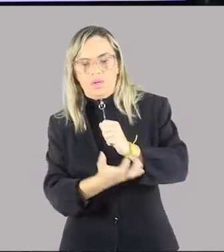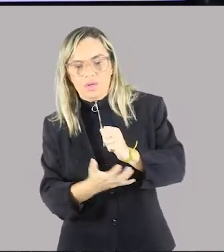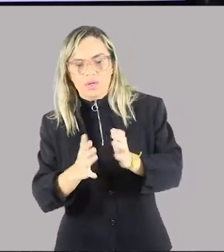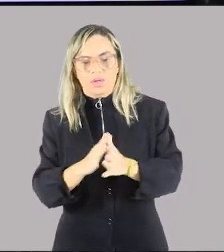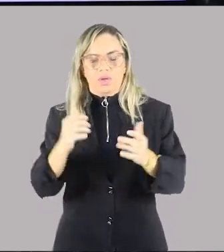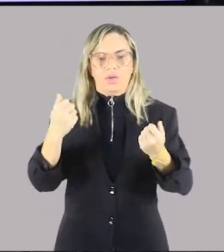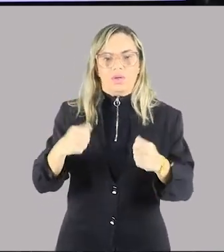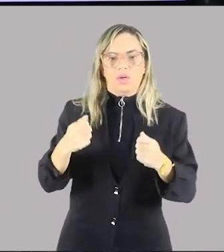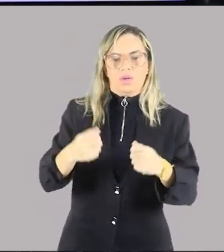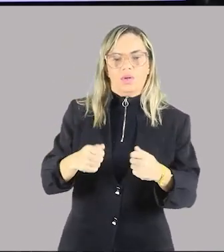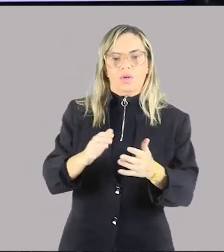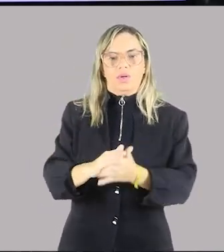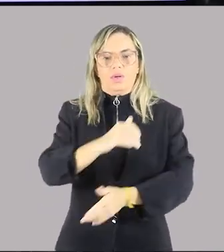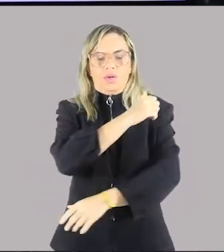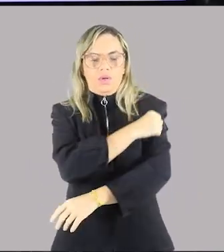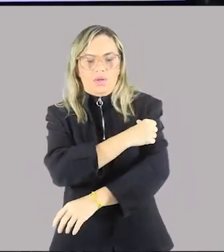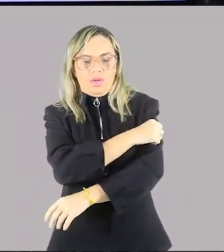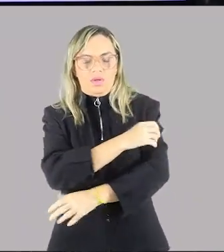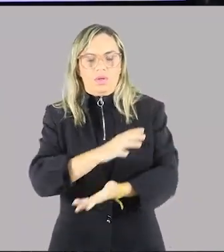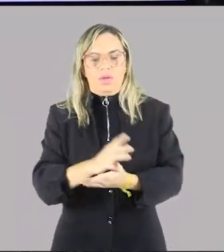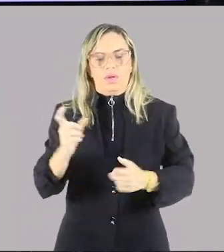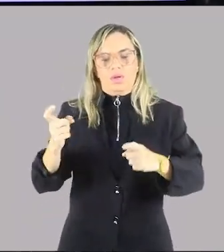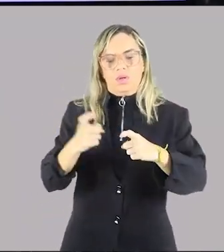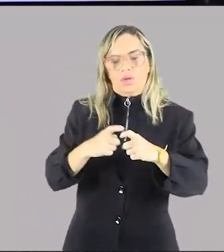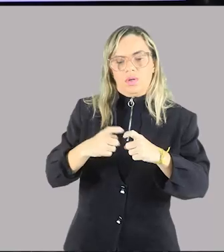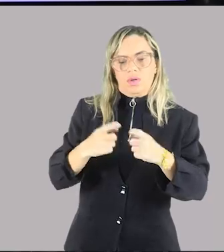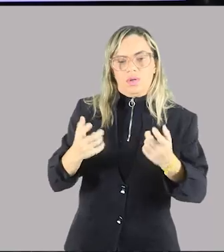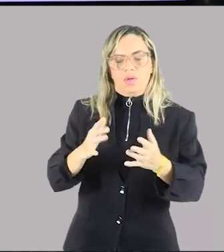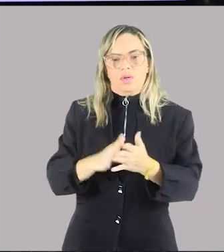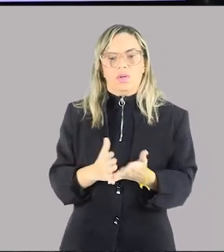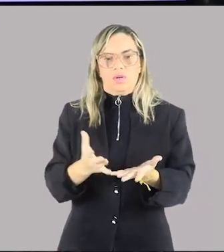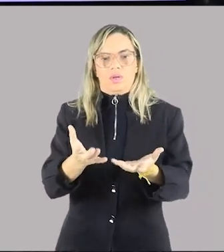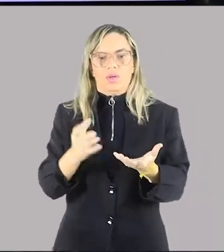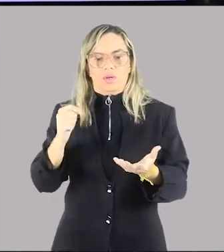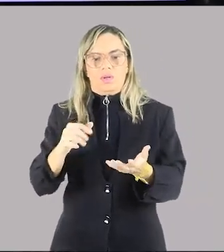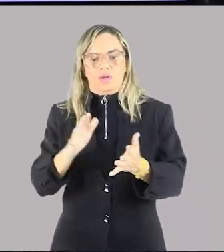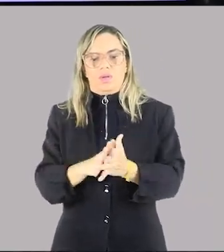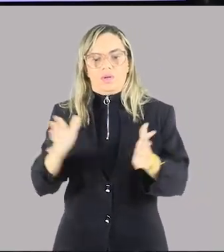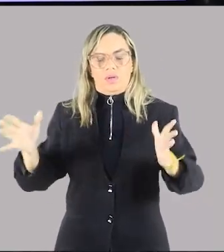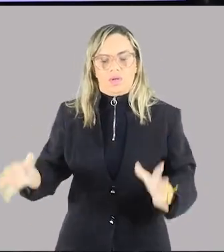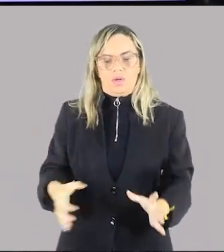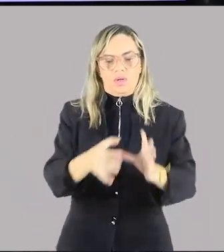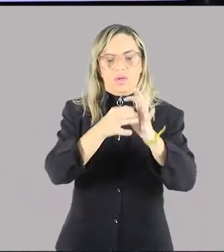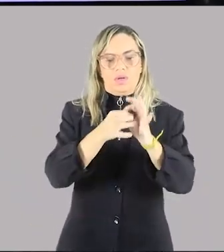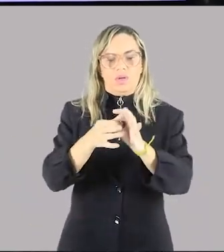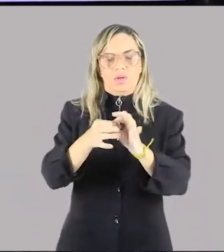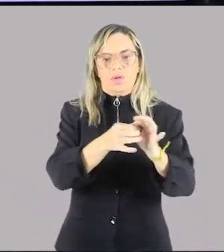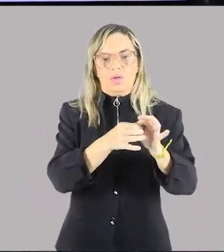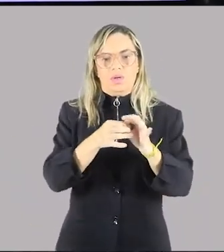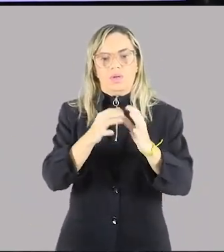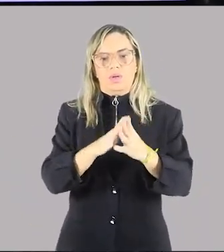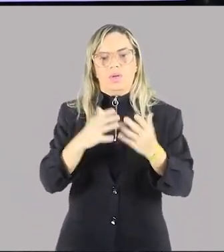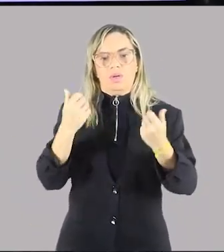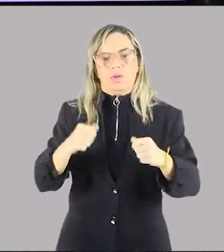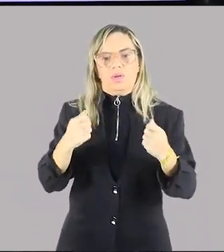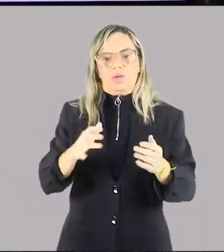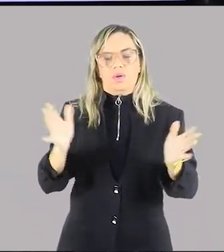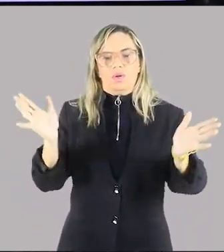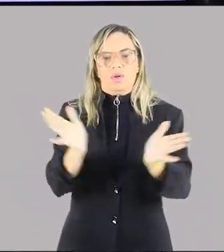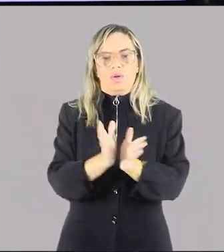mais enfermeiros, de mais médicos, por exemplo, ou seja, havia um interesse público vinculado à necessidade ali